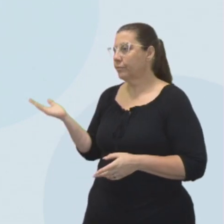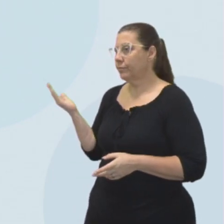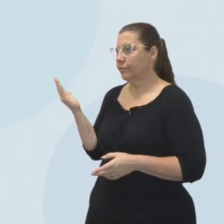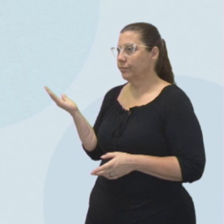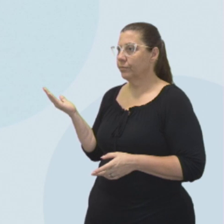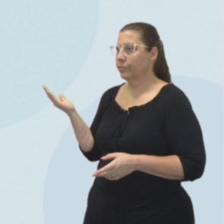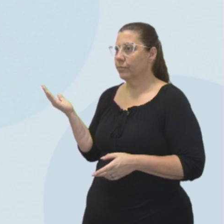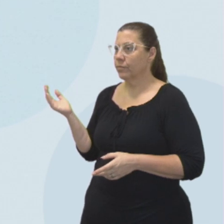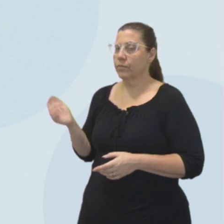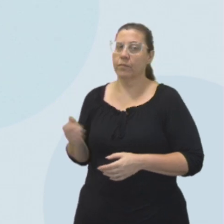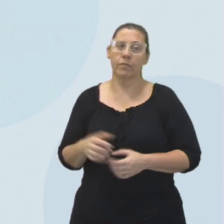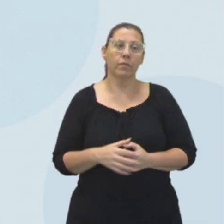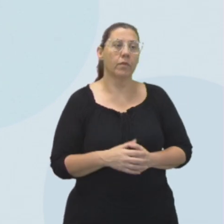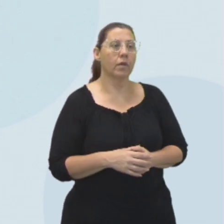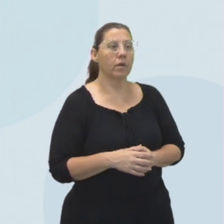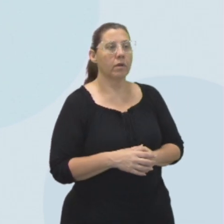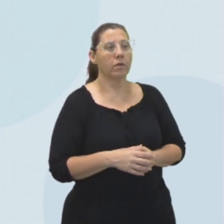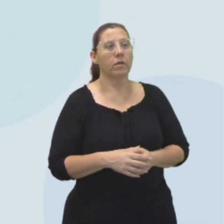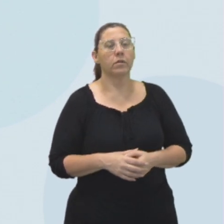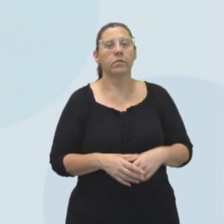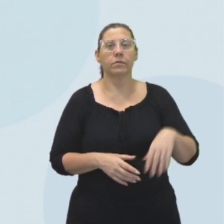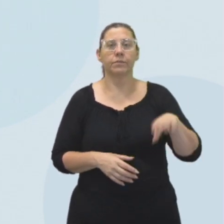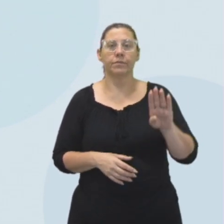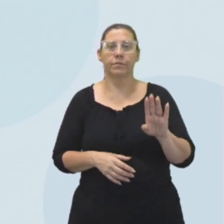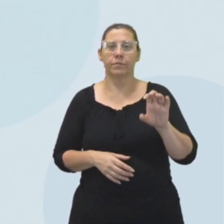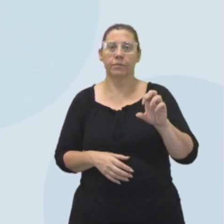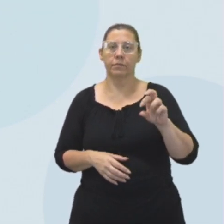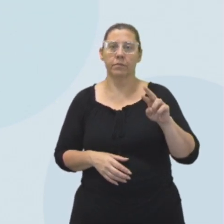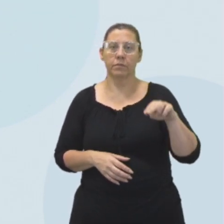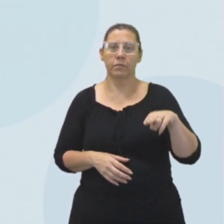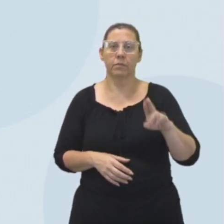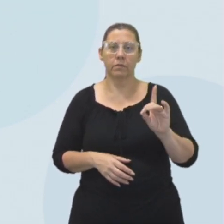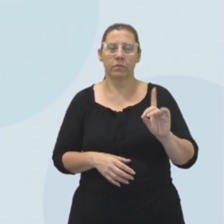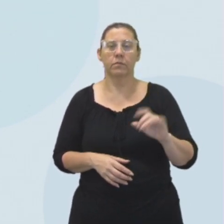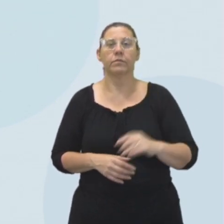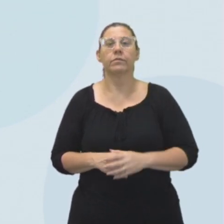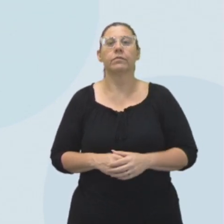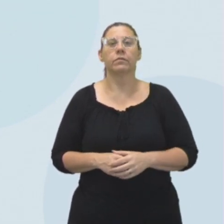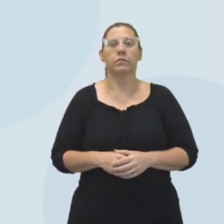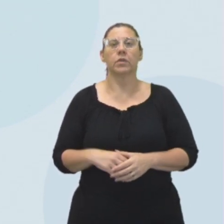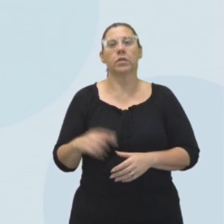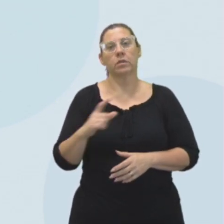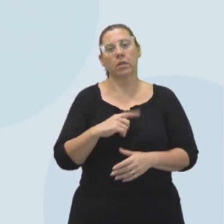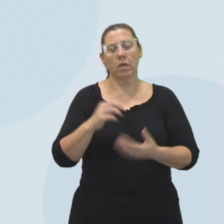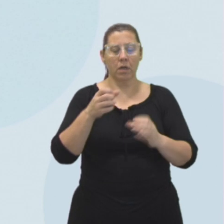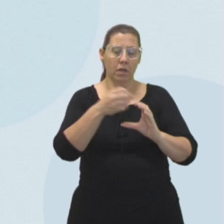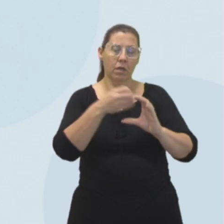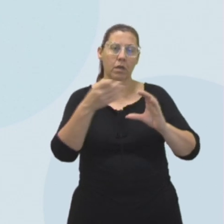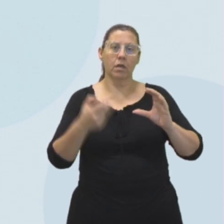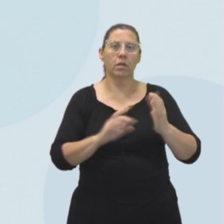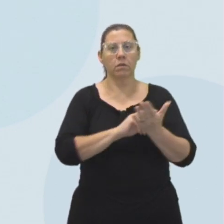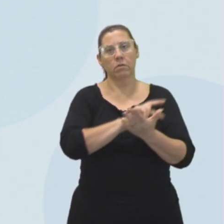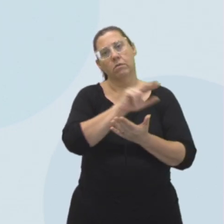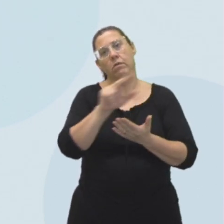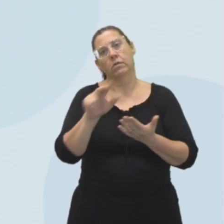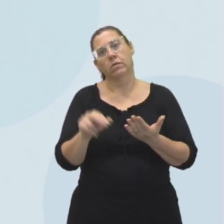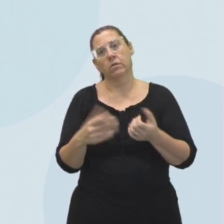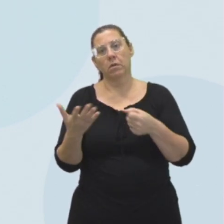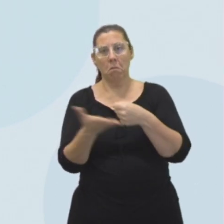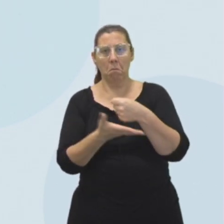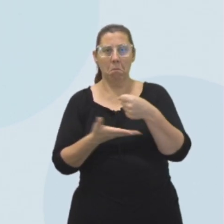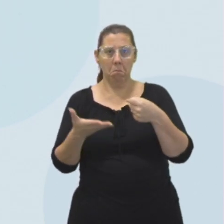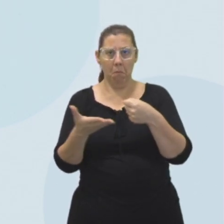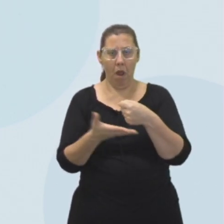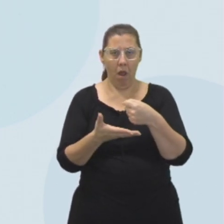Bom, segundo o teórico Bernard Robin, ele elenca várias características, elementos básicos